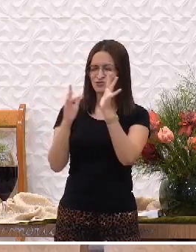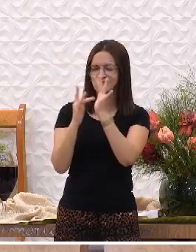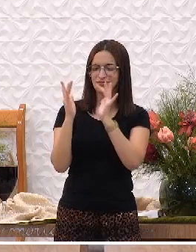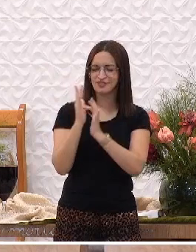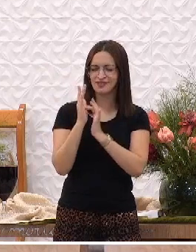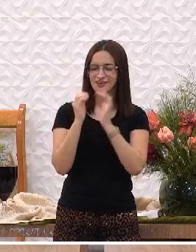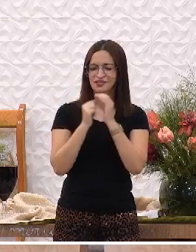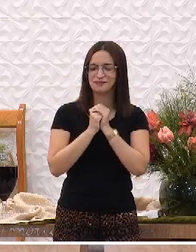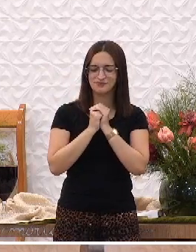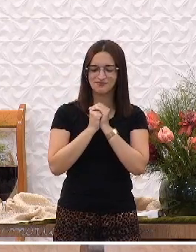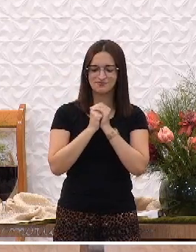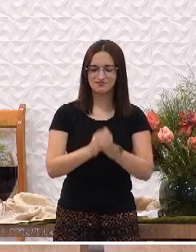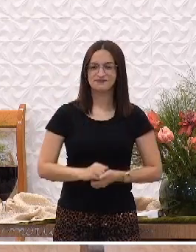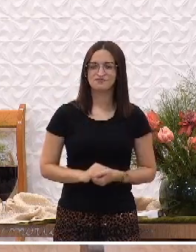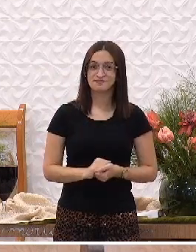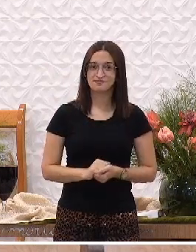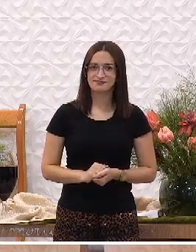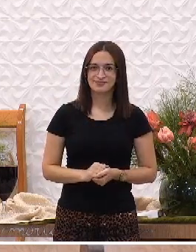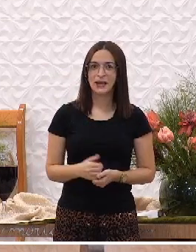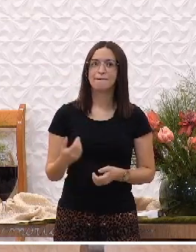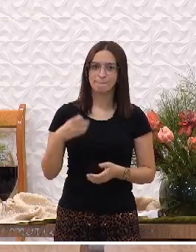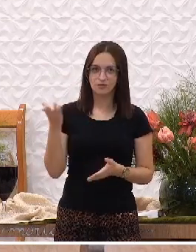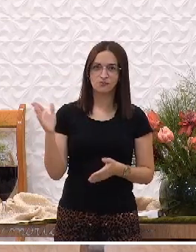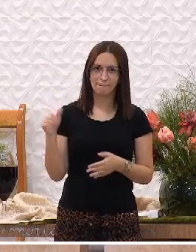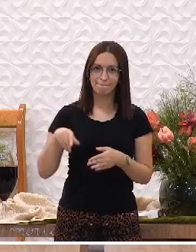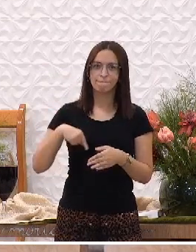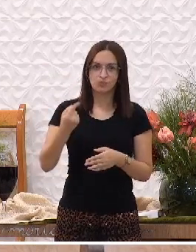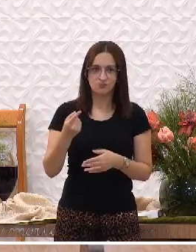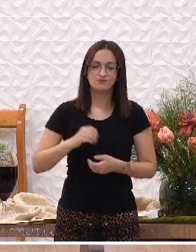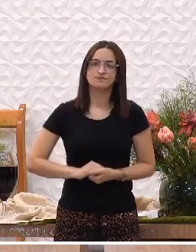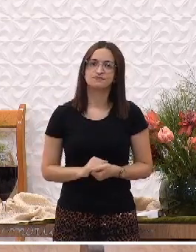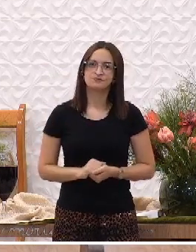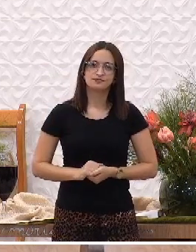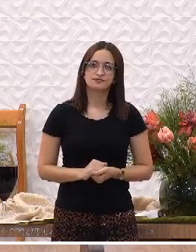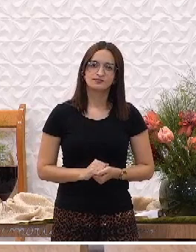Amém. Pode passar um slide.